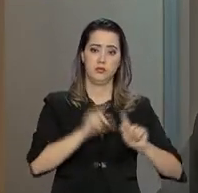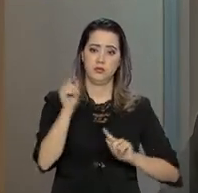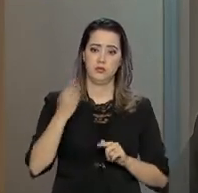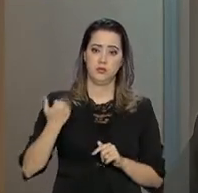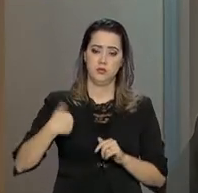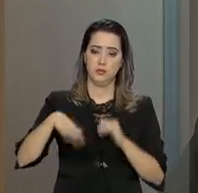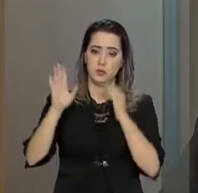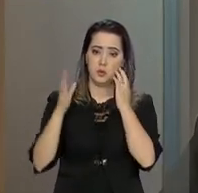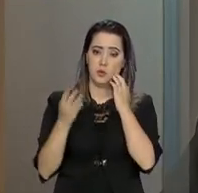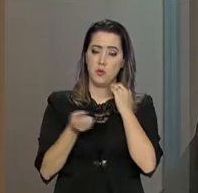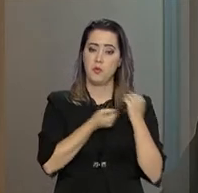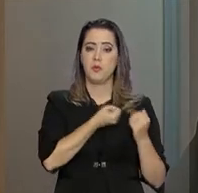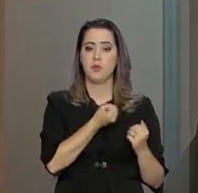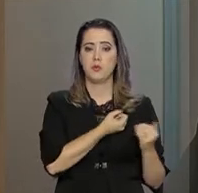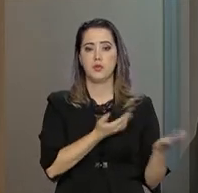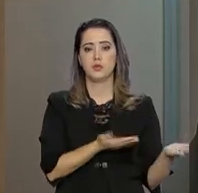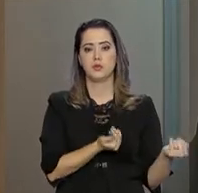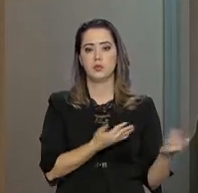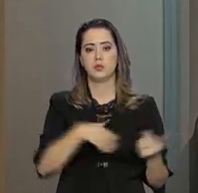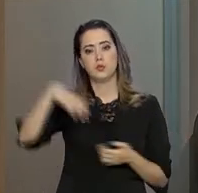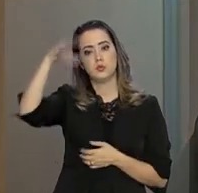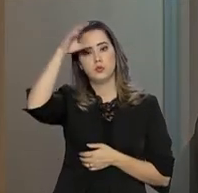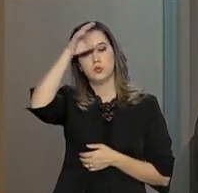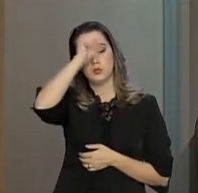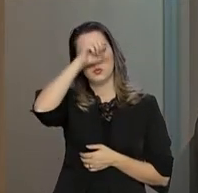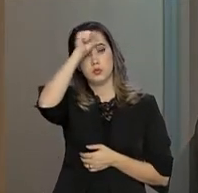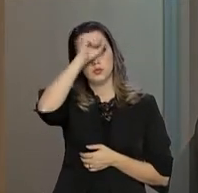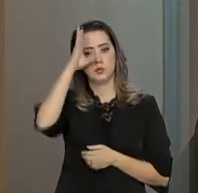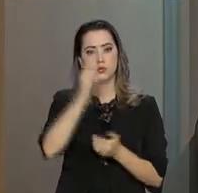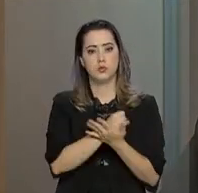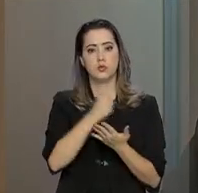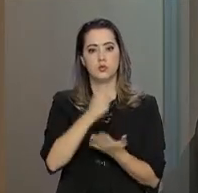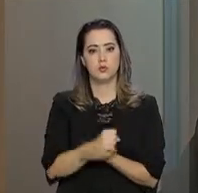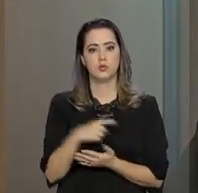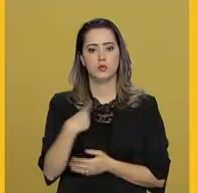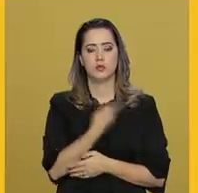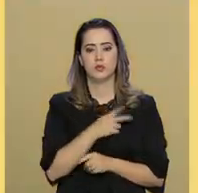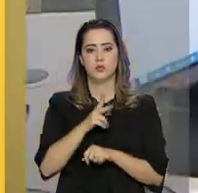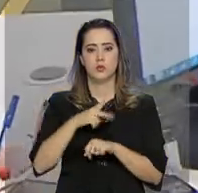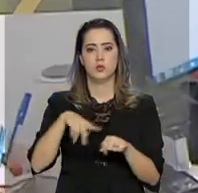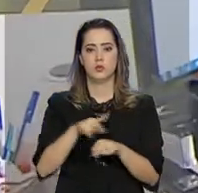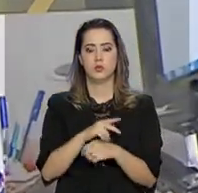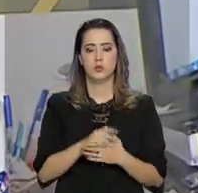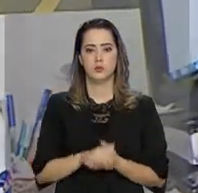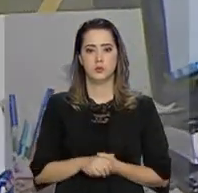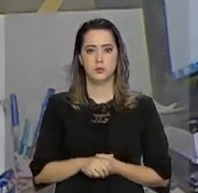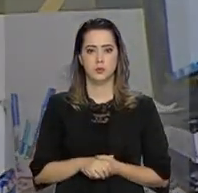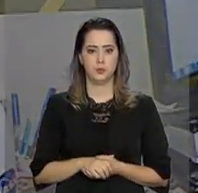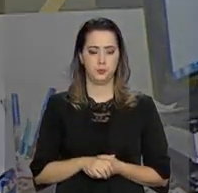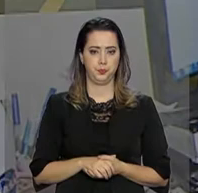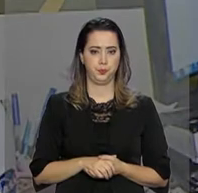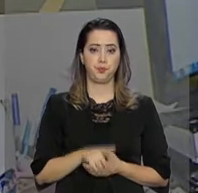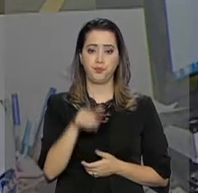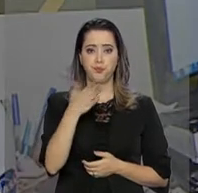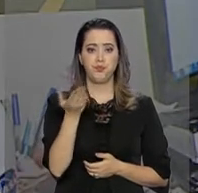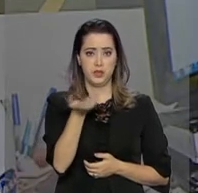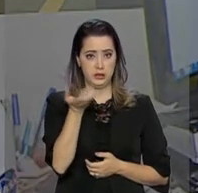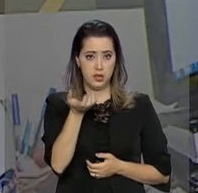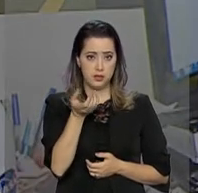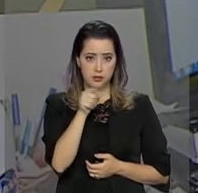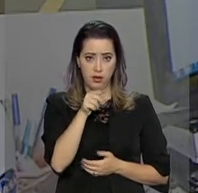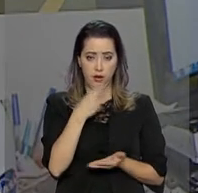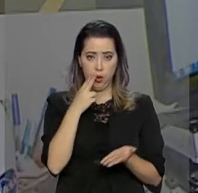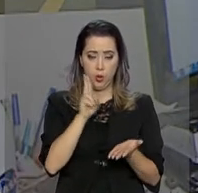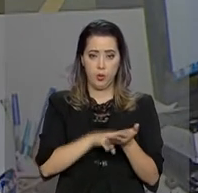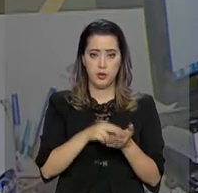maior quantidade de jovens aprendizes é contratado o nosso país e para quem se interessou os correios estão com inscrições